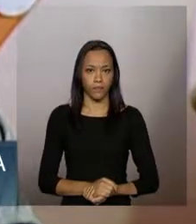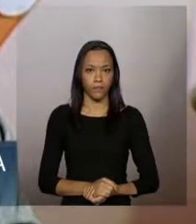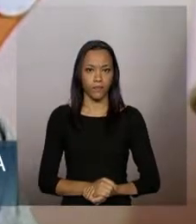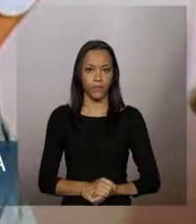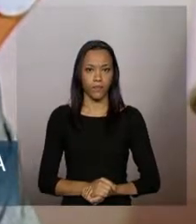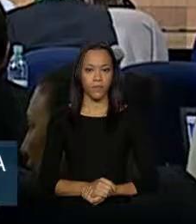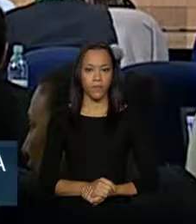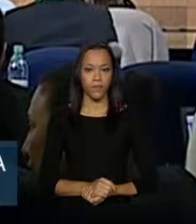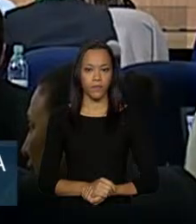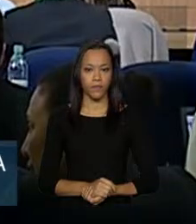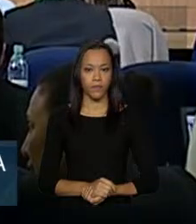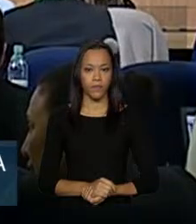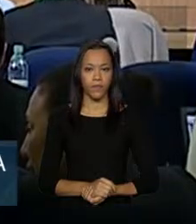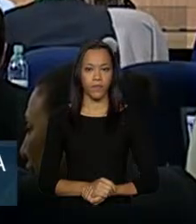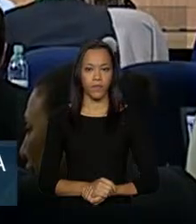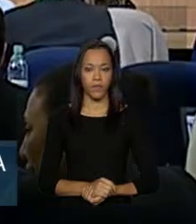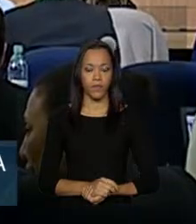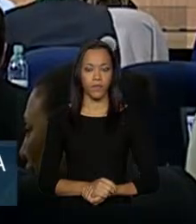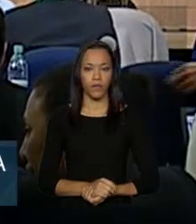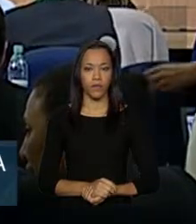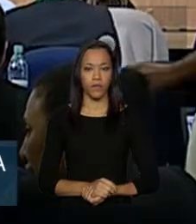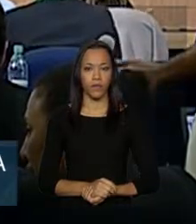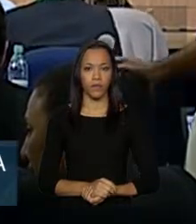Desculpa, qual foi a primeira pergunta mesmo?